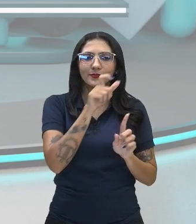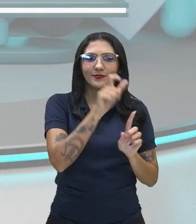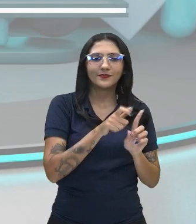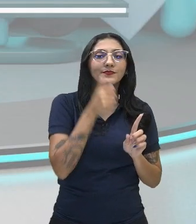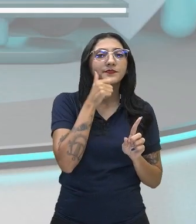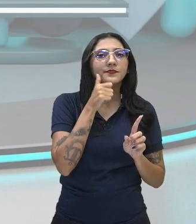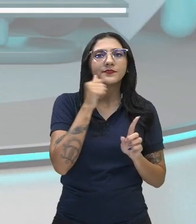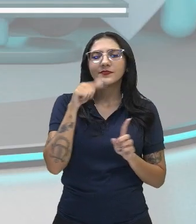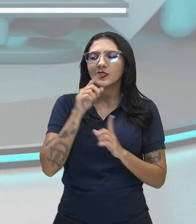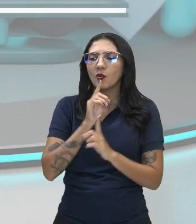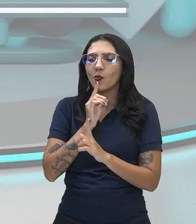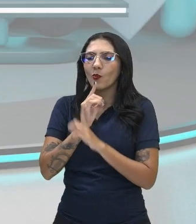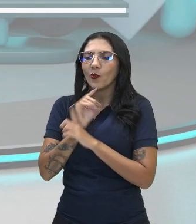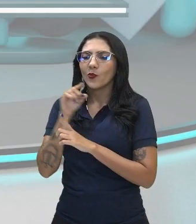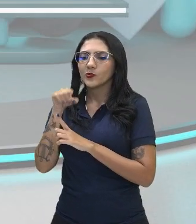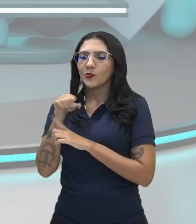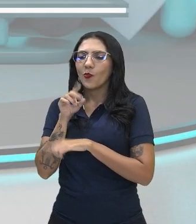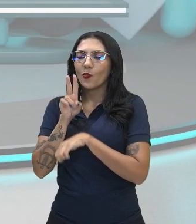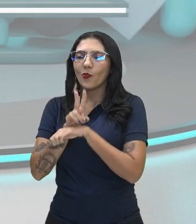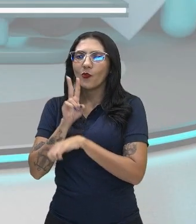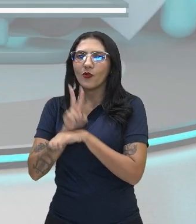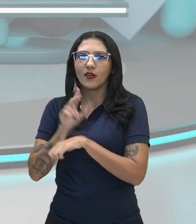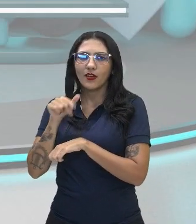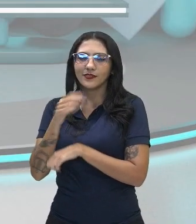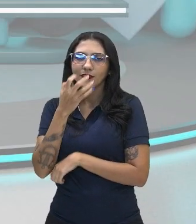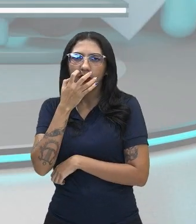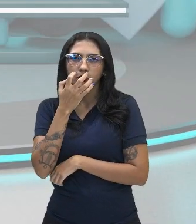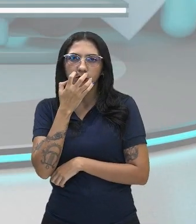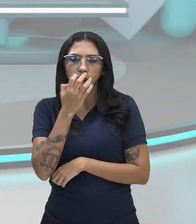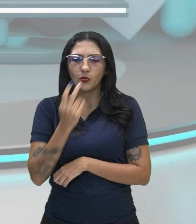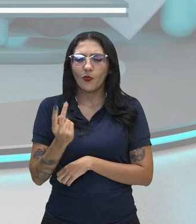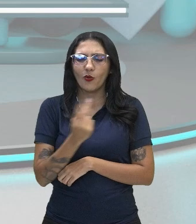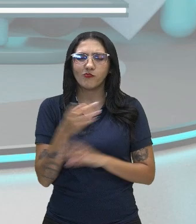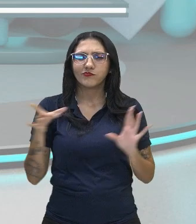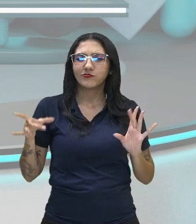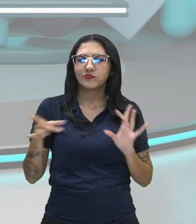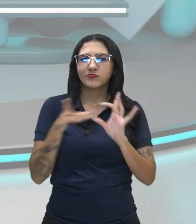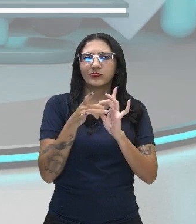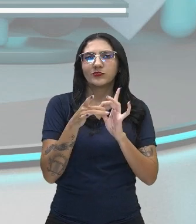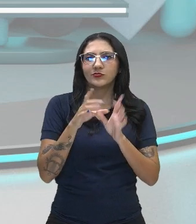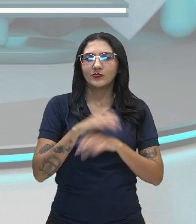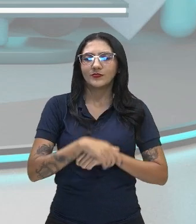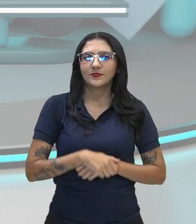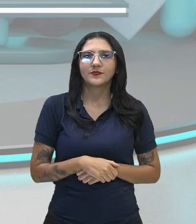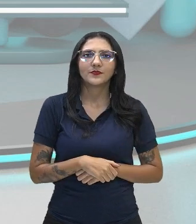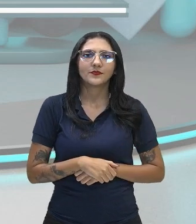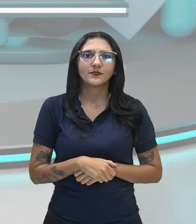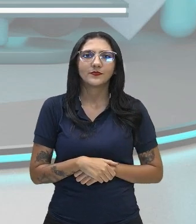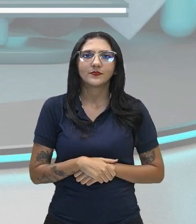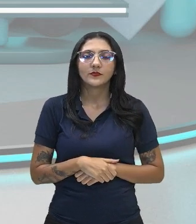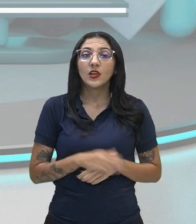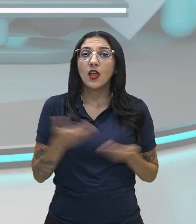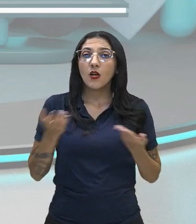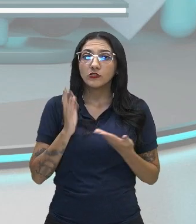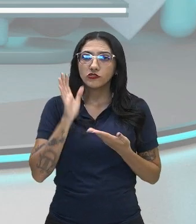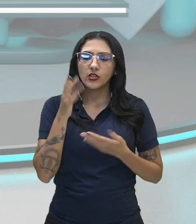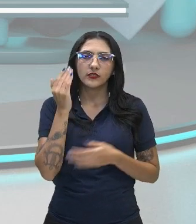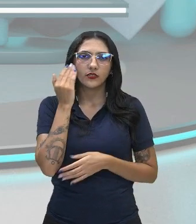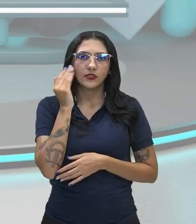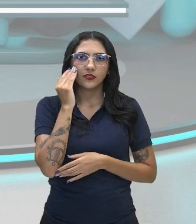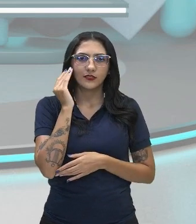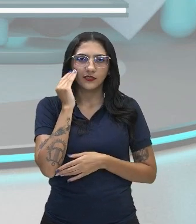encontra o cachorrinho e cuida dele, formando um laço afetivo. Agora que você entendeu a tipologia